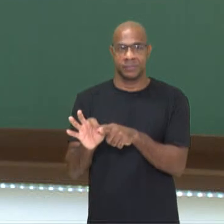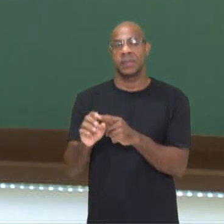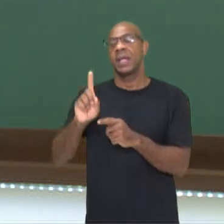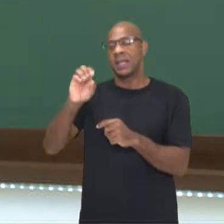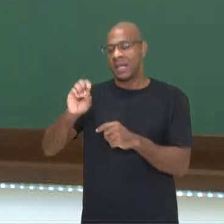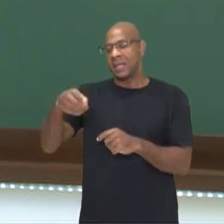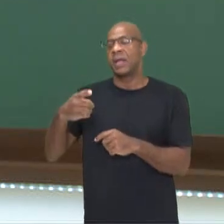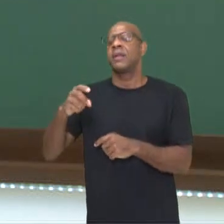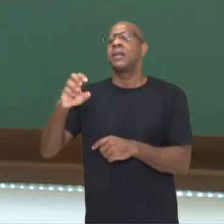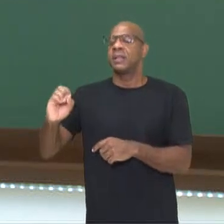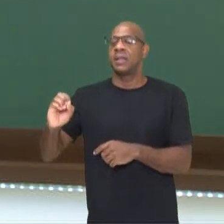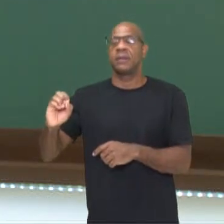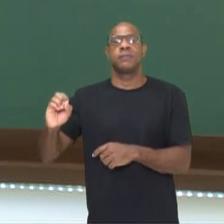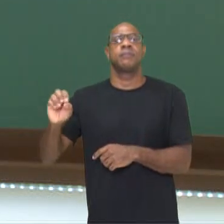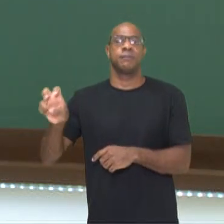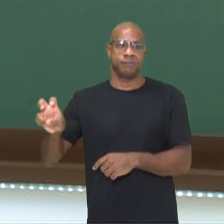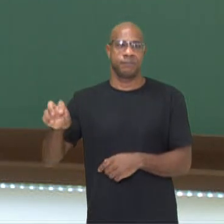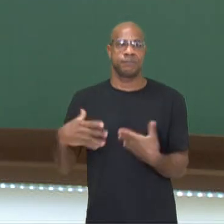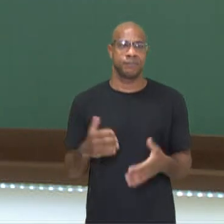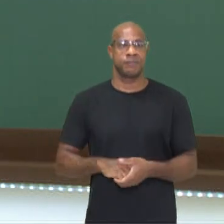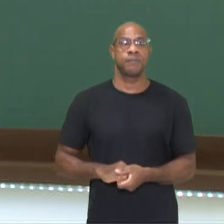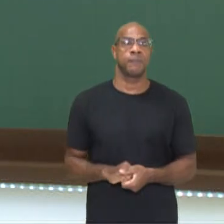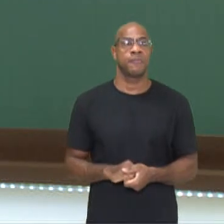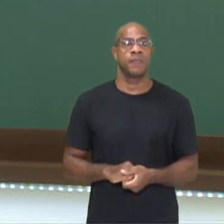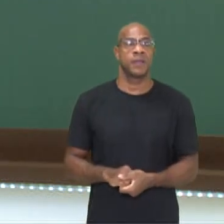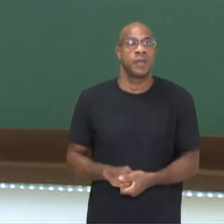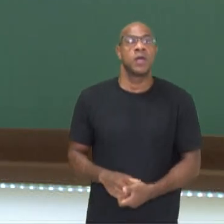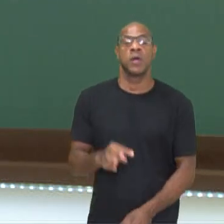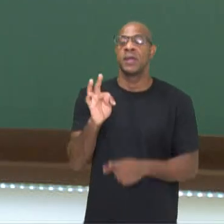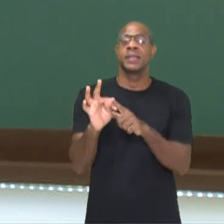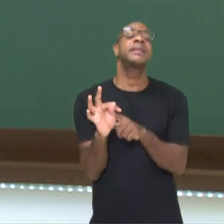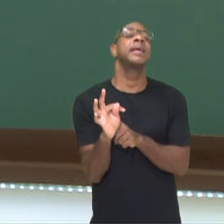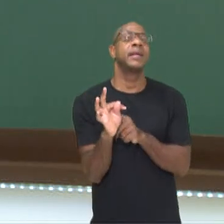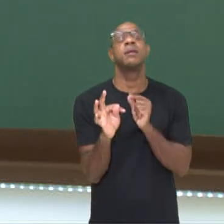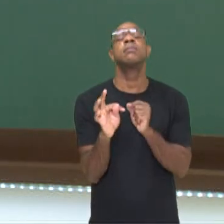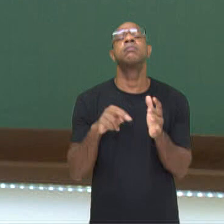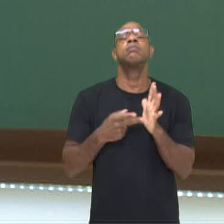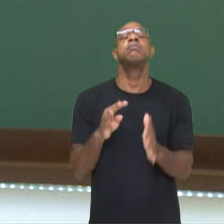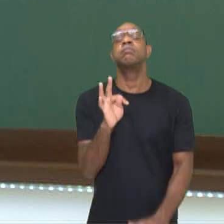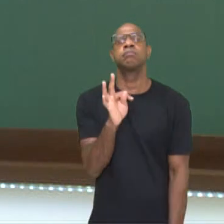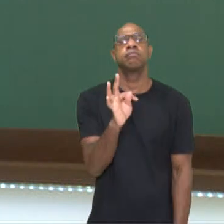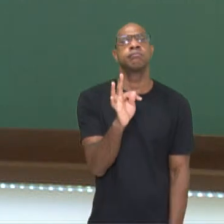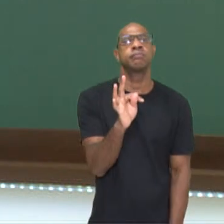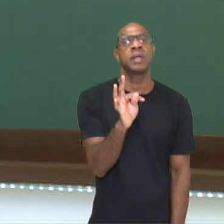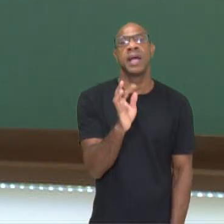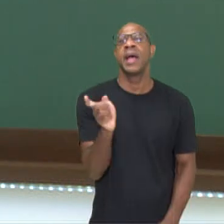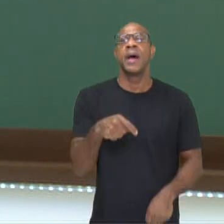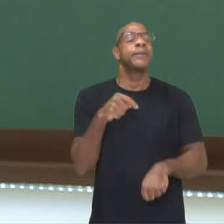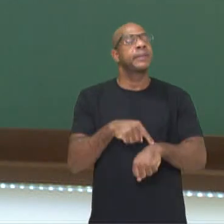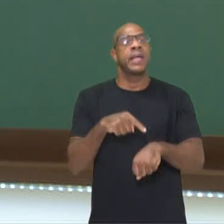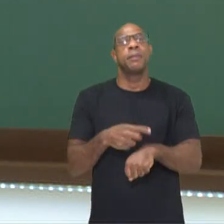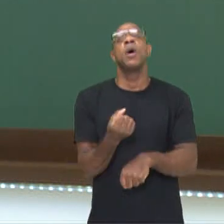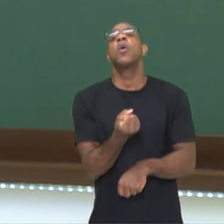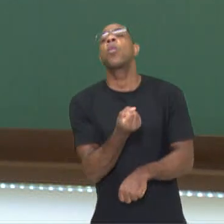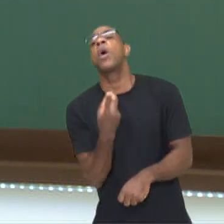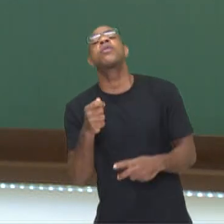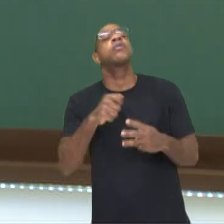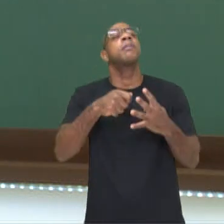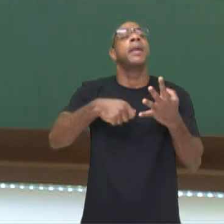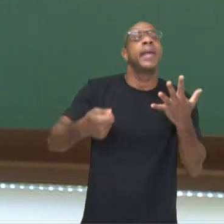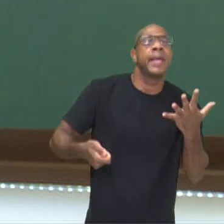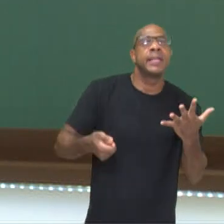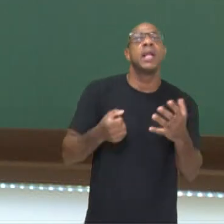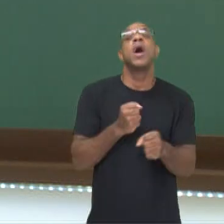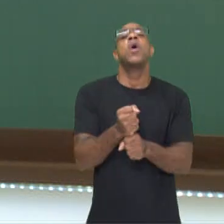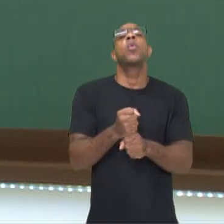correspondente, que é 0,05. O T é o tempo, ou seja, durante quantos meses, quantos anos durou